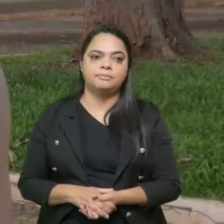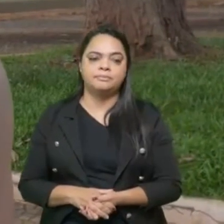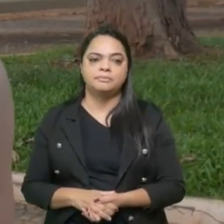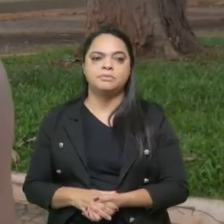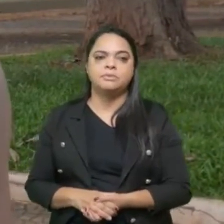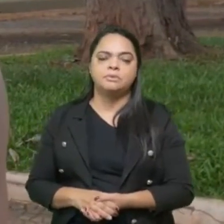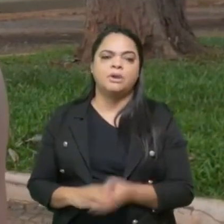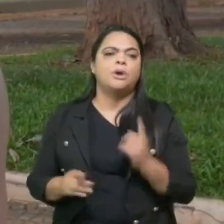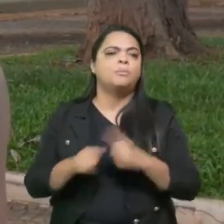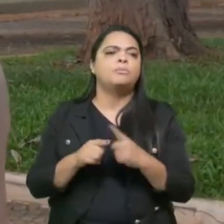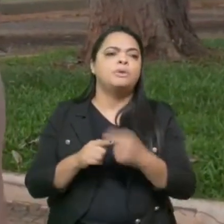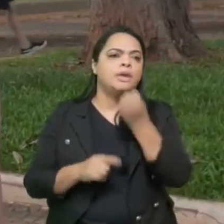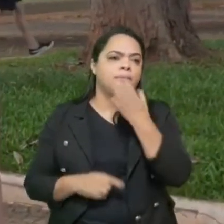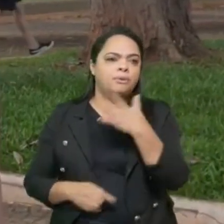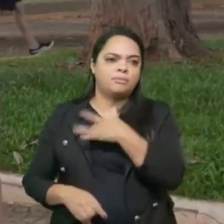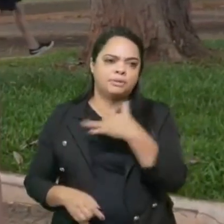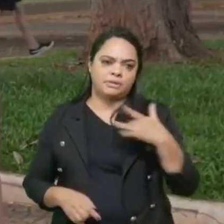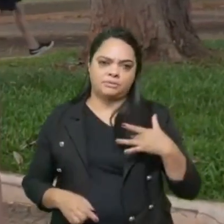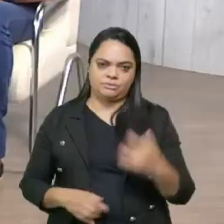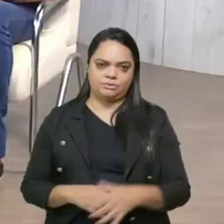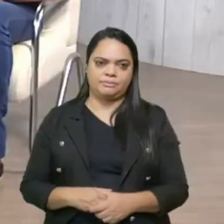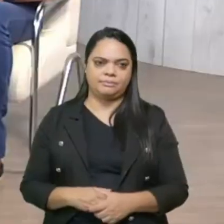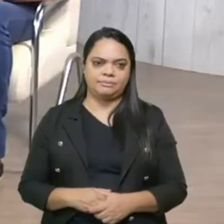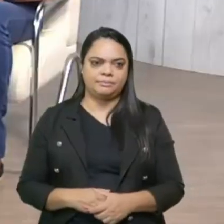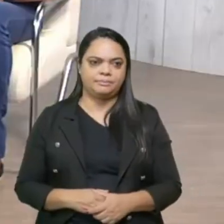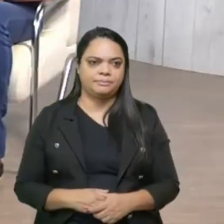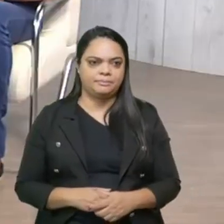são os benefícios para a saúde?